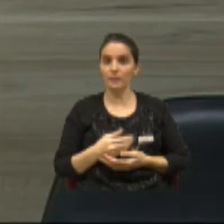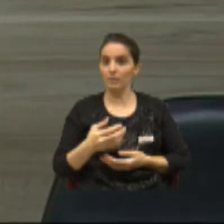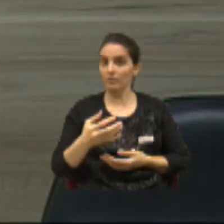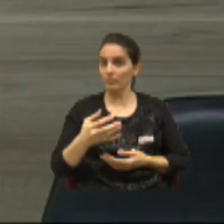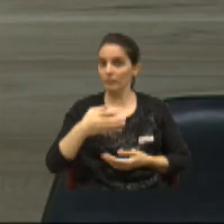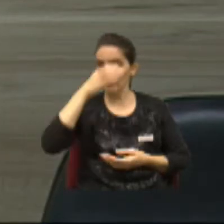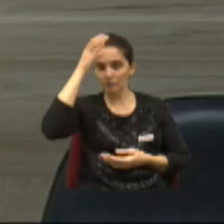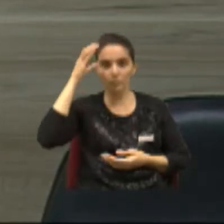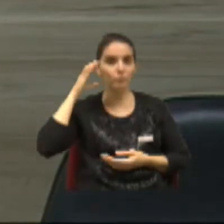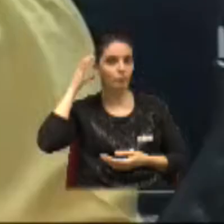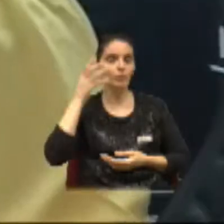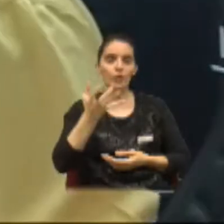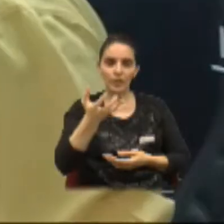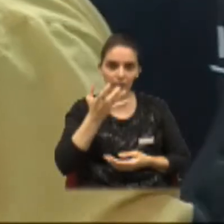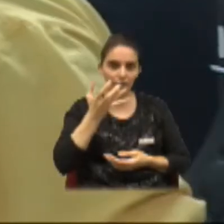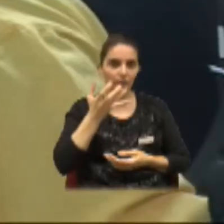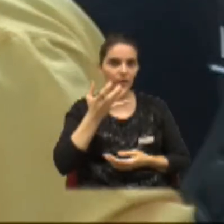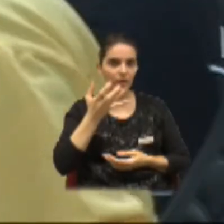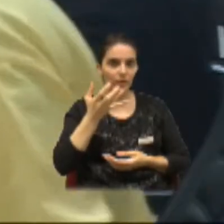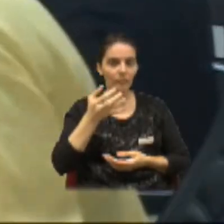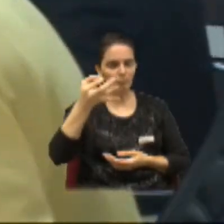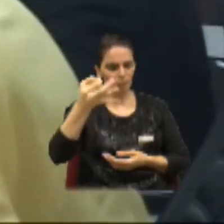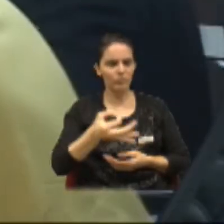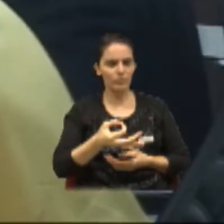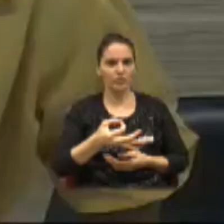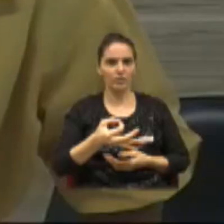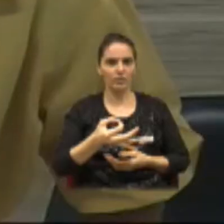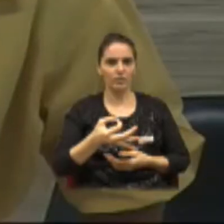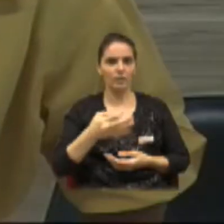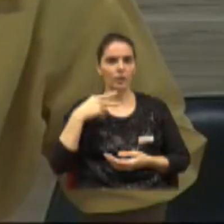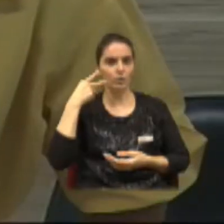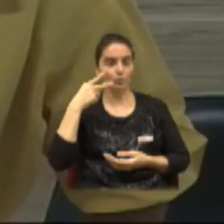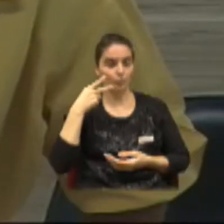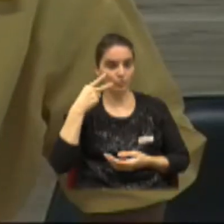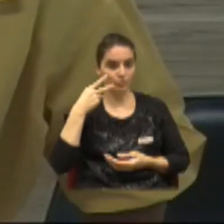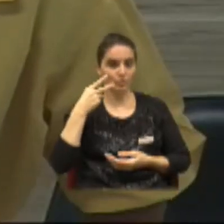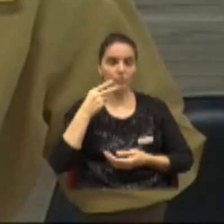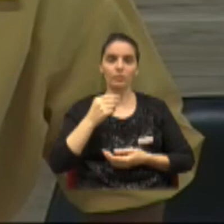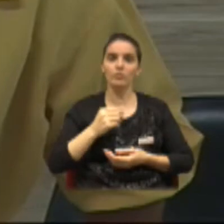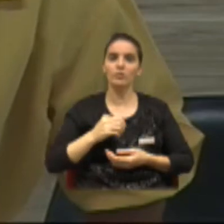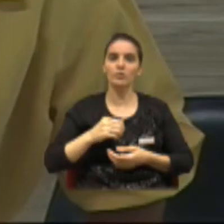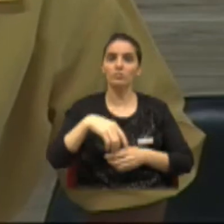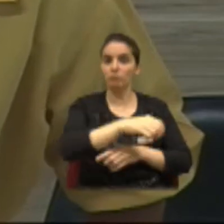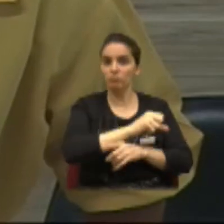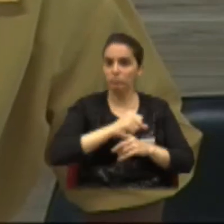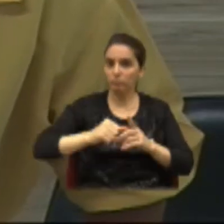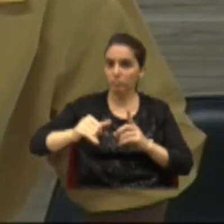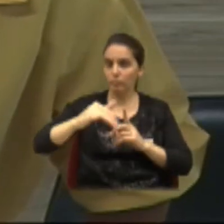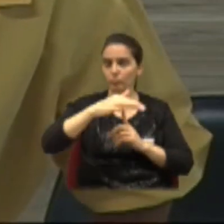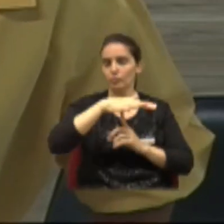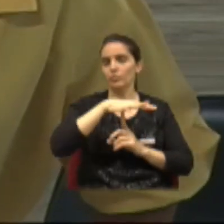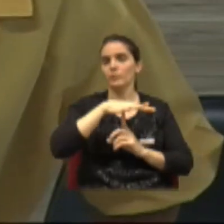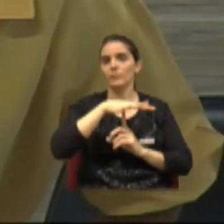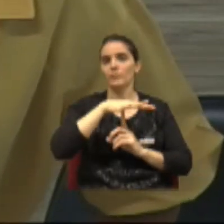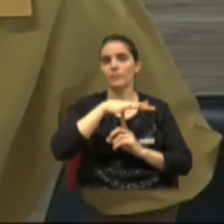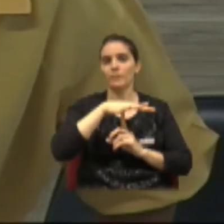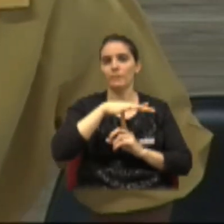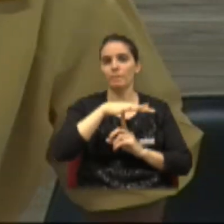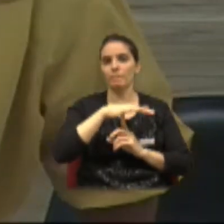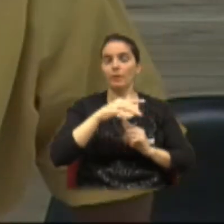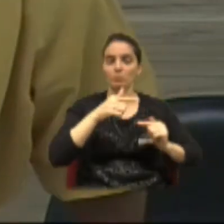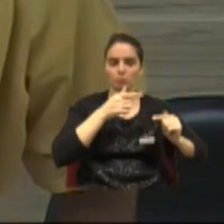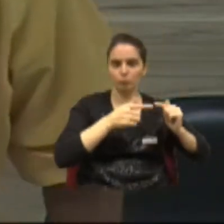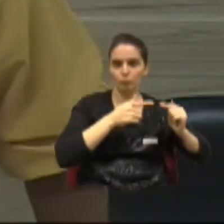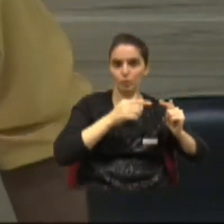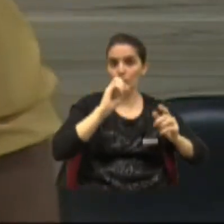da sua propositura nessa casa, é que possamos, como sociedade, tanto na parte política